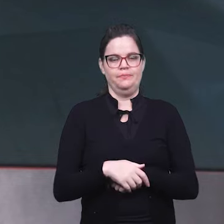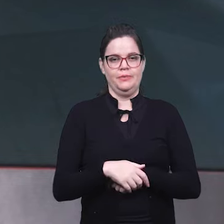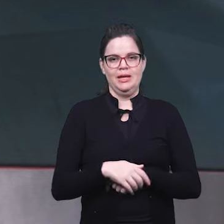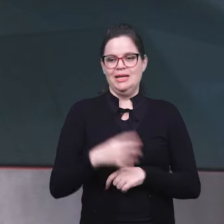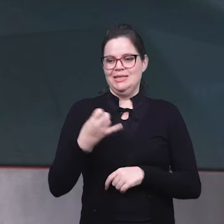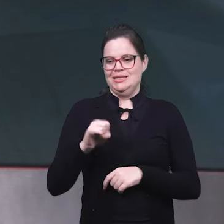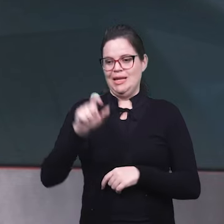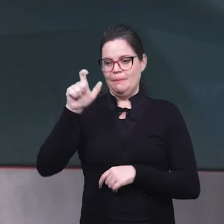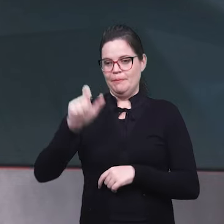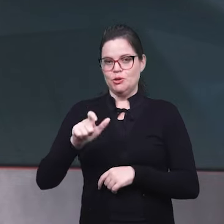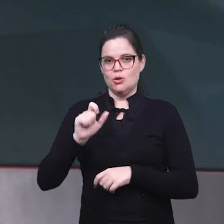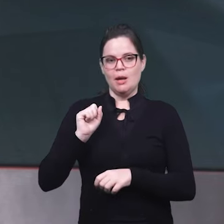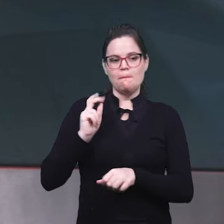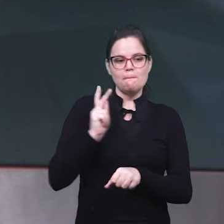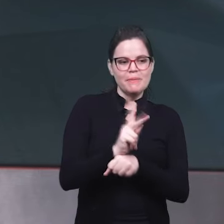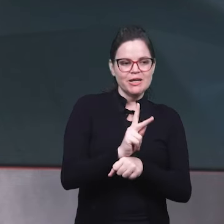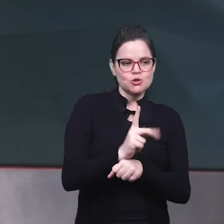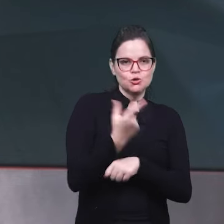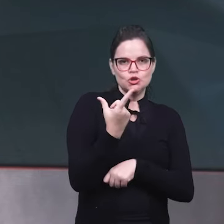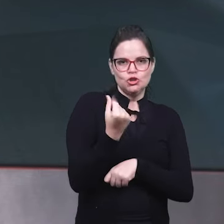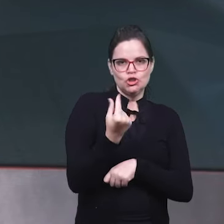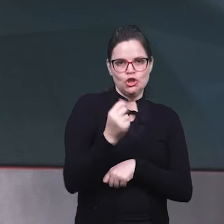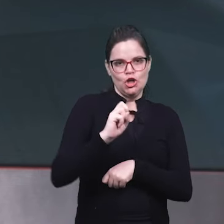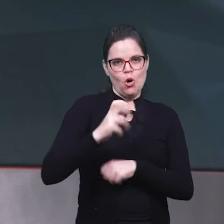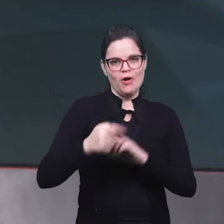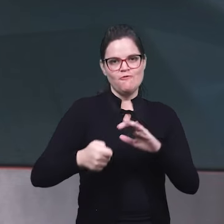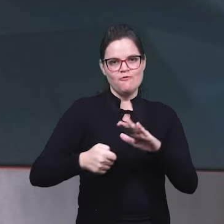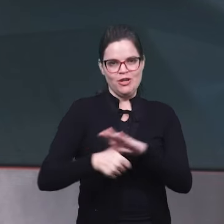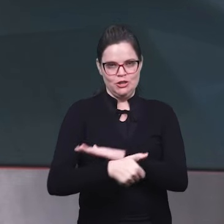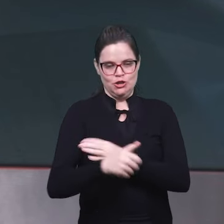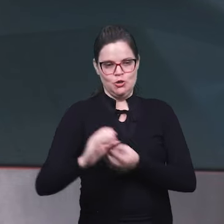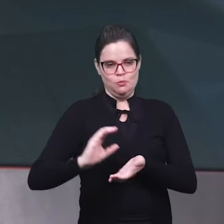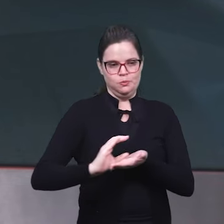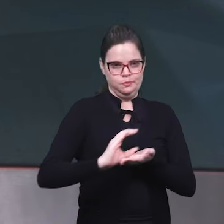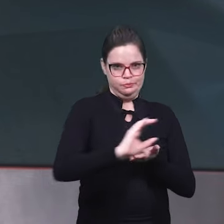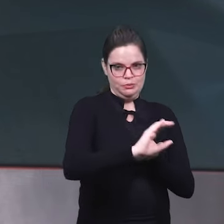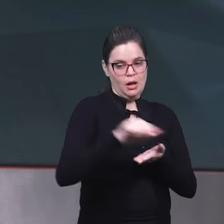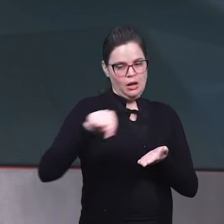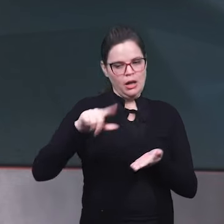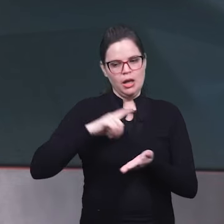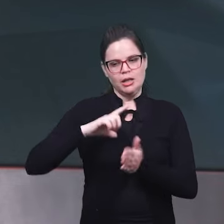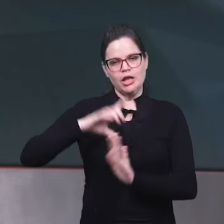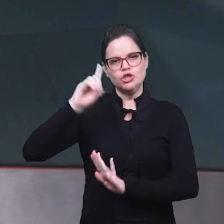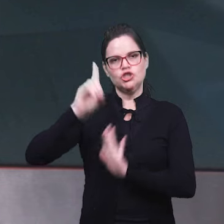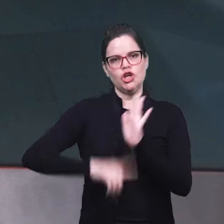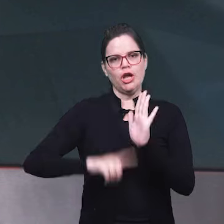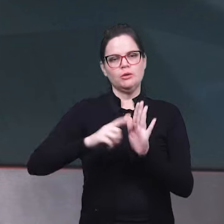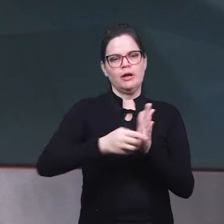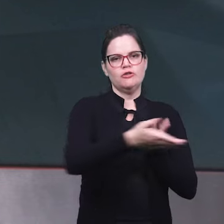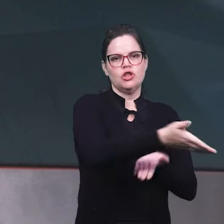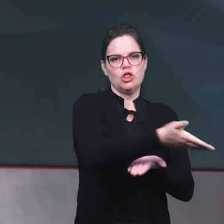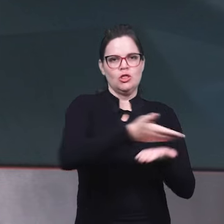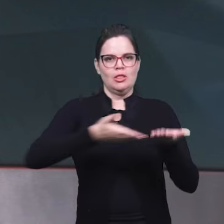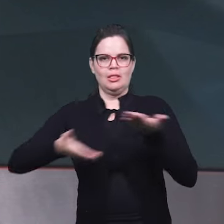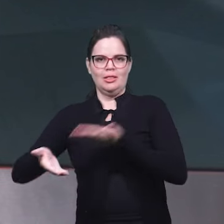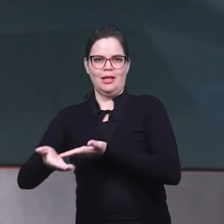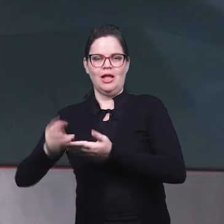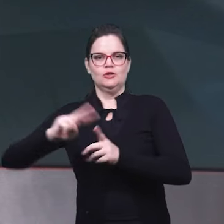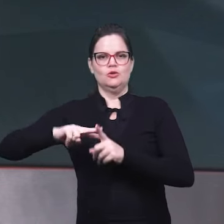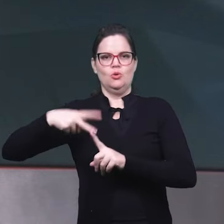emprestou o dinheiro ou quem investiu, ele tem o direito do retorno e gera